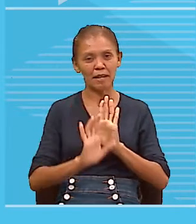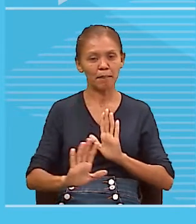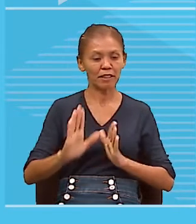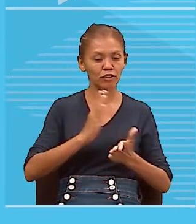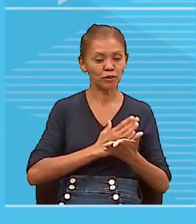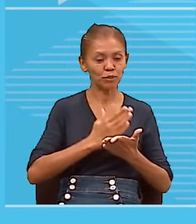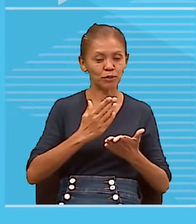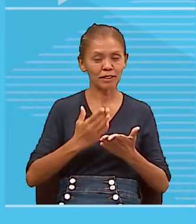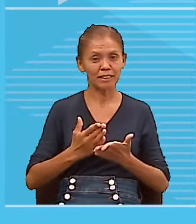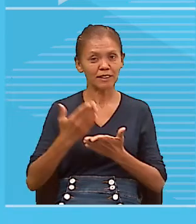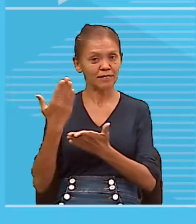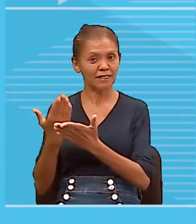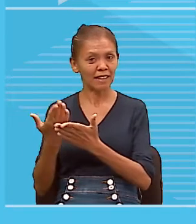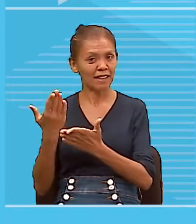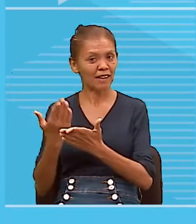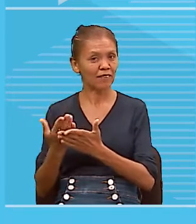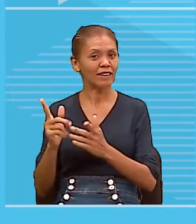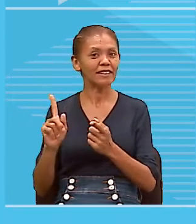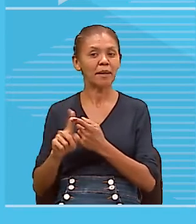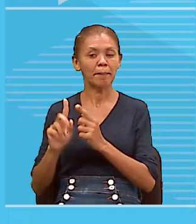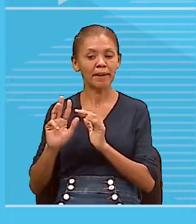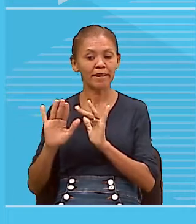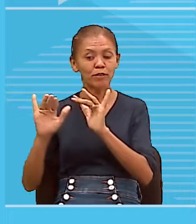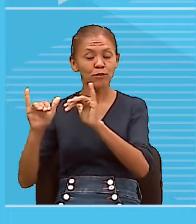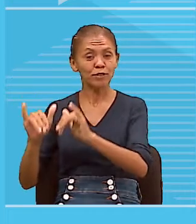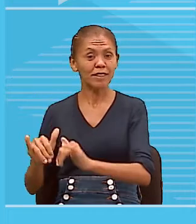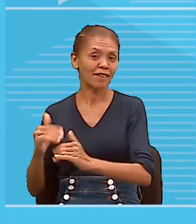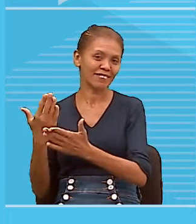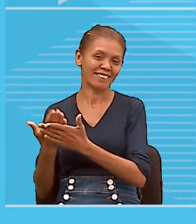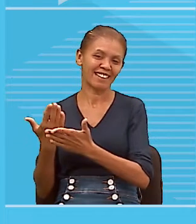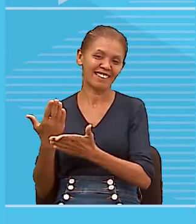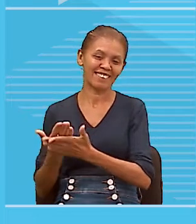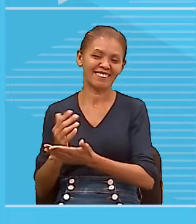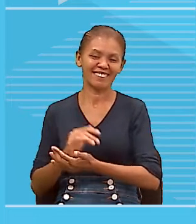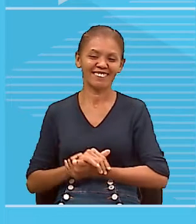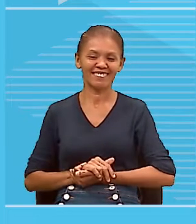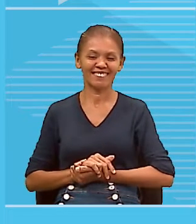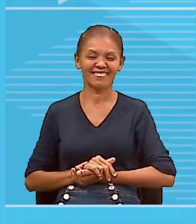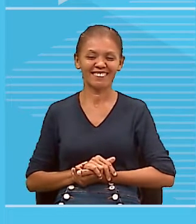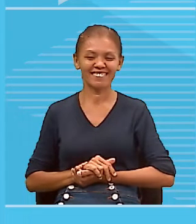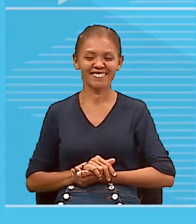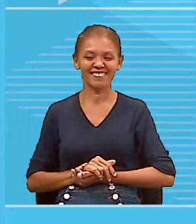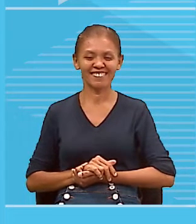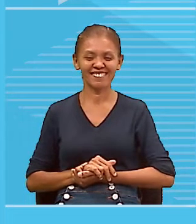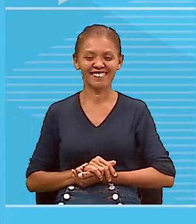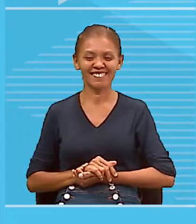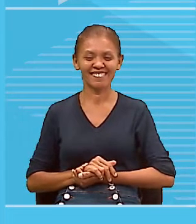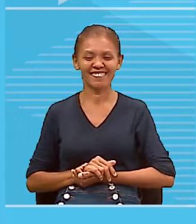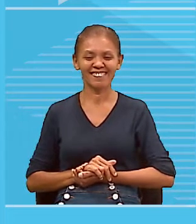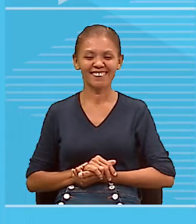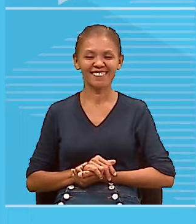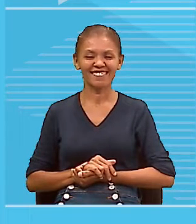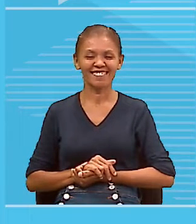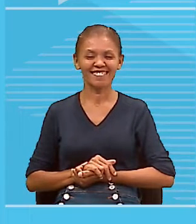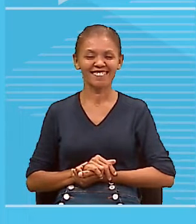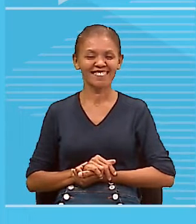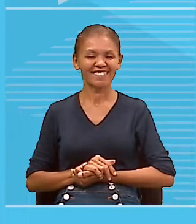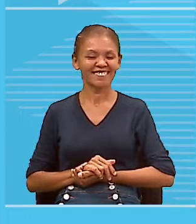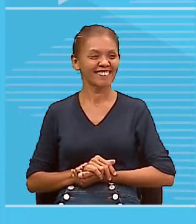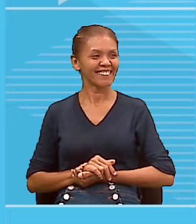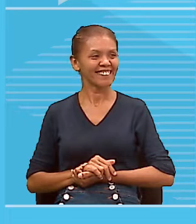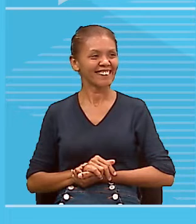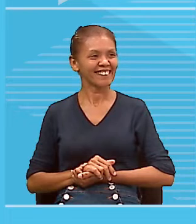da aula para ver se alguma coisa mudou na nossa percepção Tá bom Eita Diego tá difícil hoje né povo Bora lá